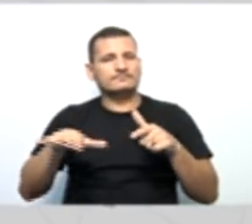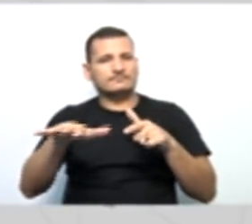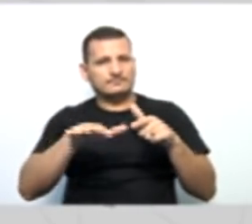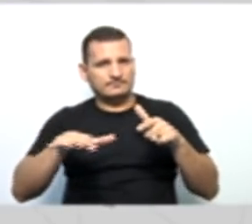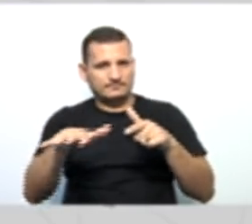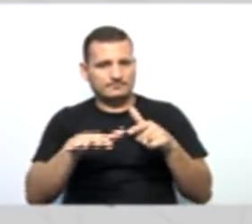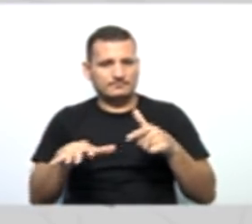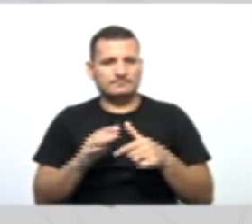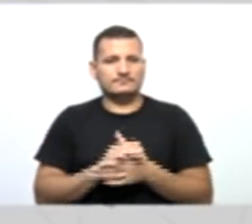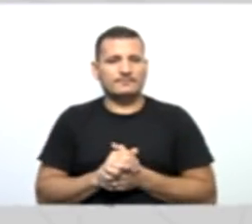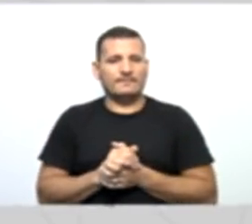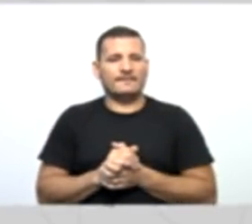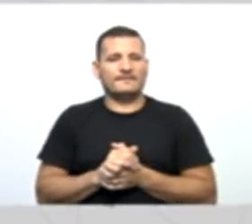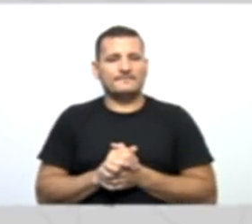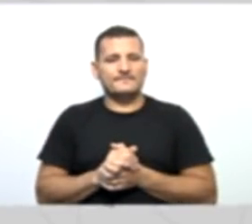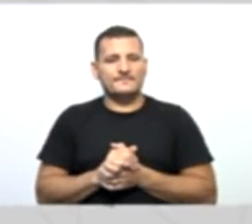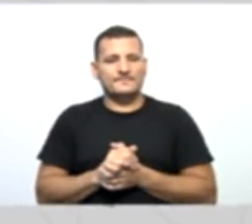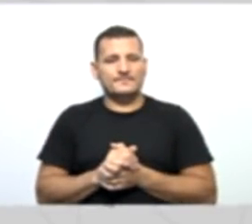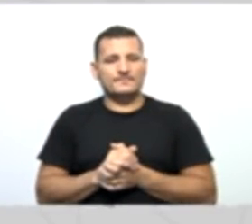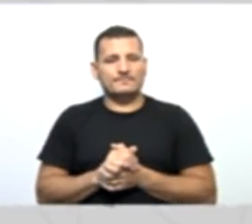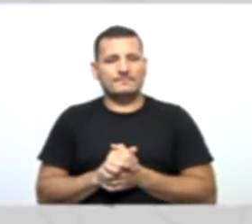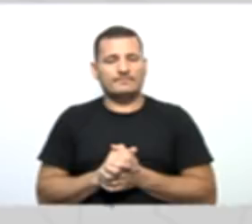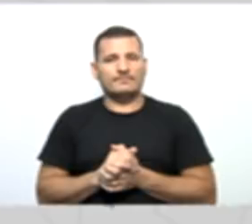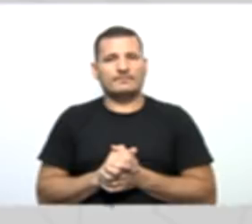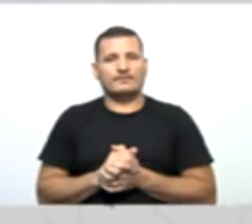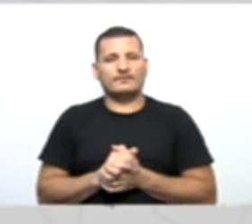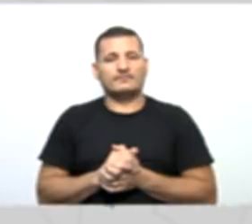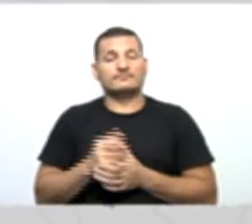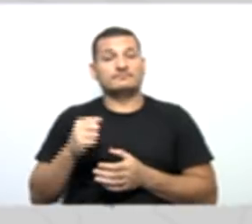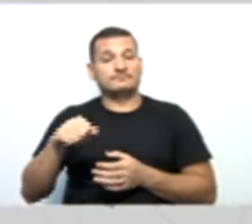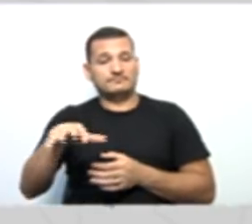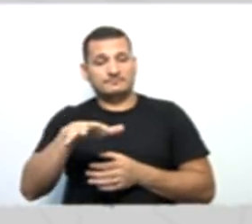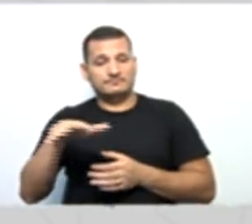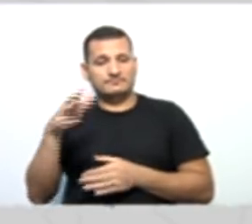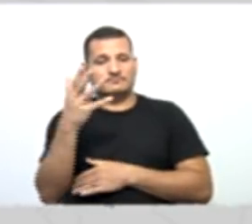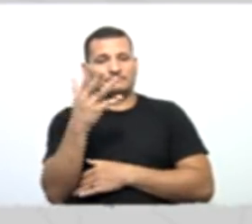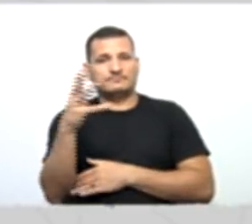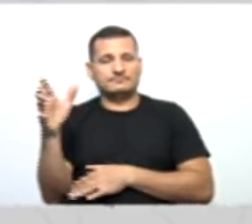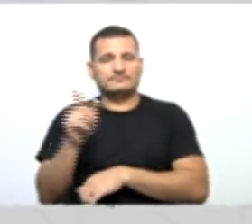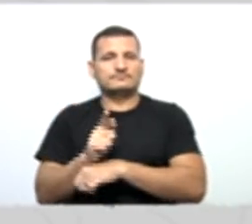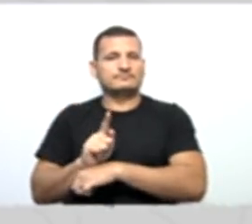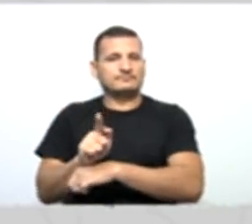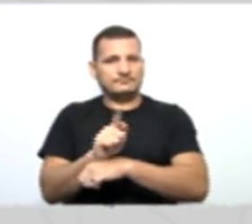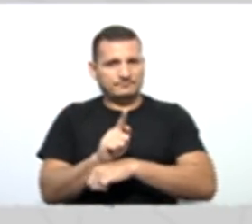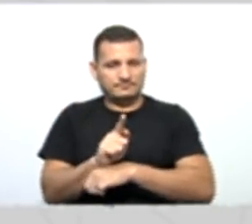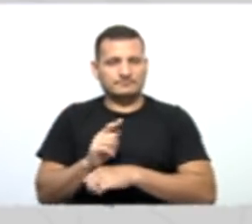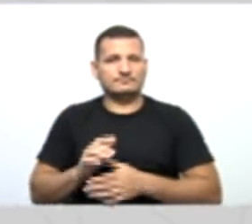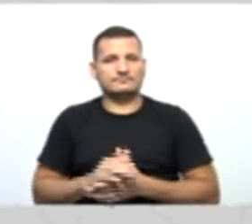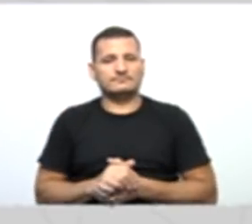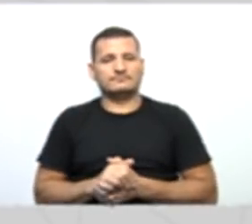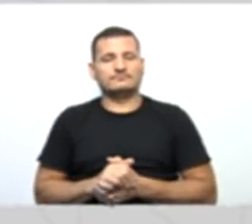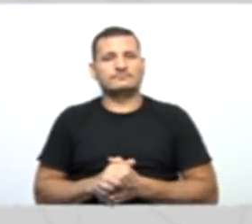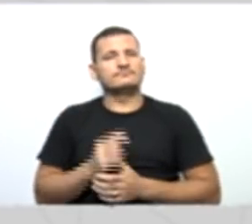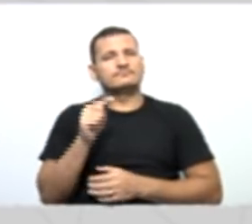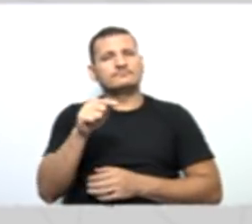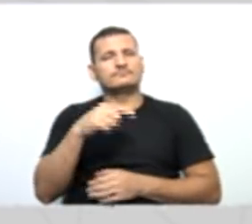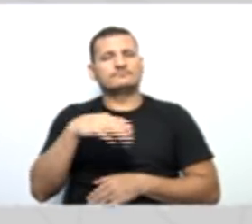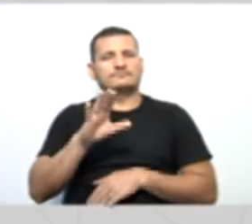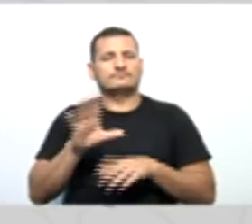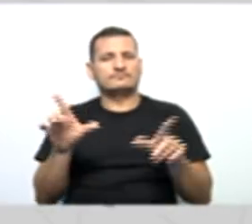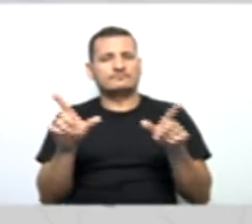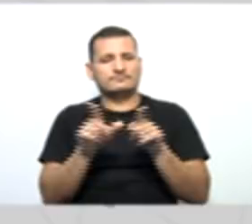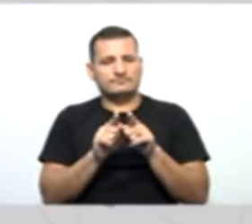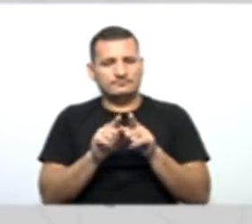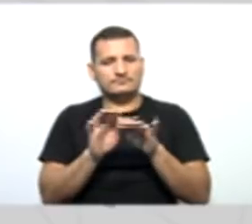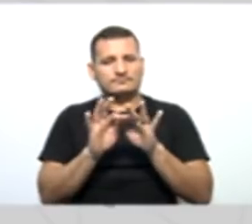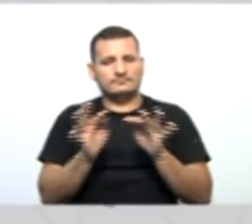de trabalho, ok? Vamos lá então, olha o ambiente aí, meio ambiente e gerenciamento ambiental. Aqui ficou a parte mais simples, mais